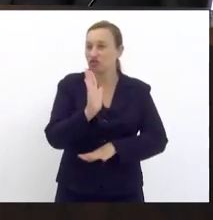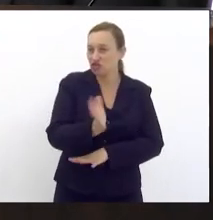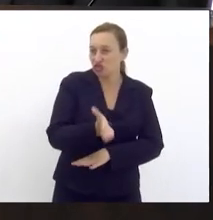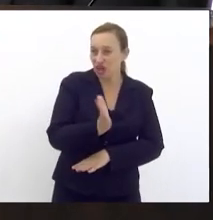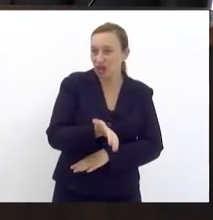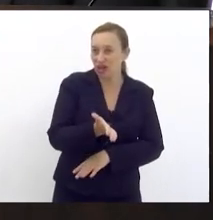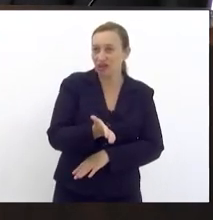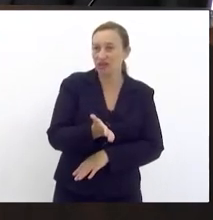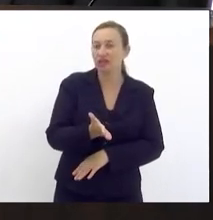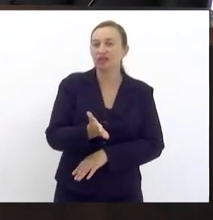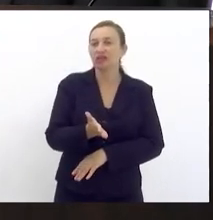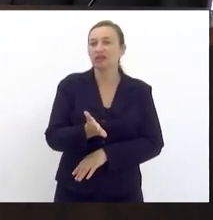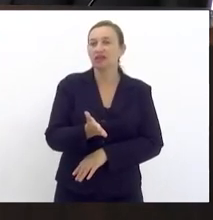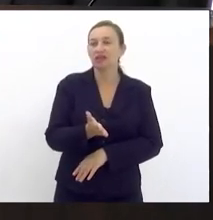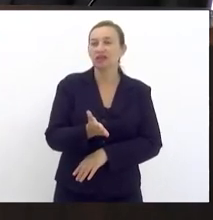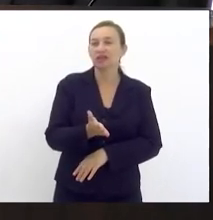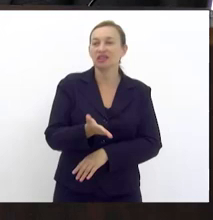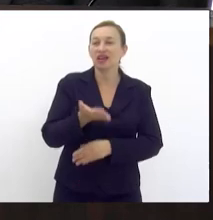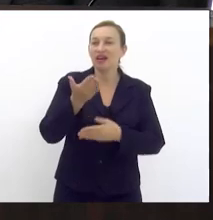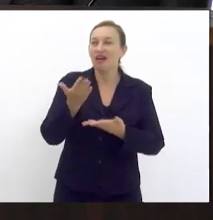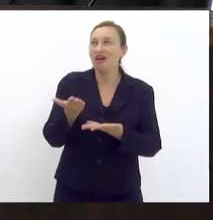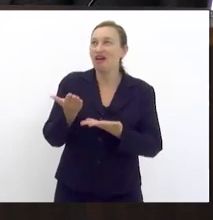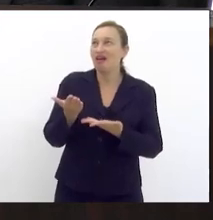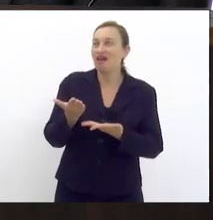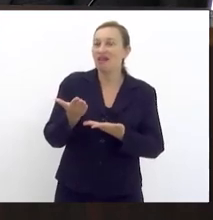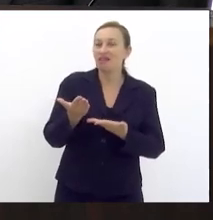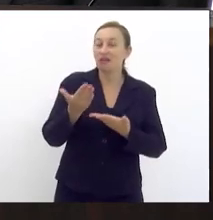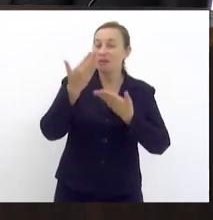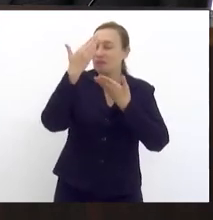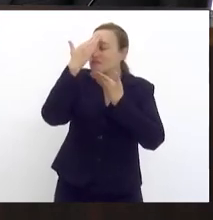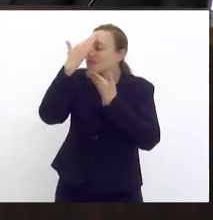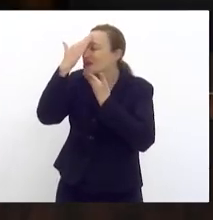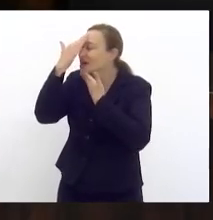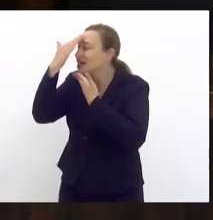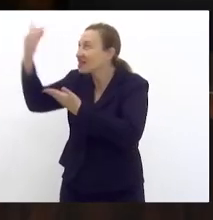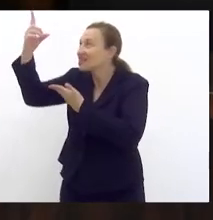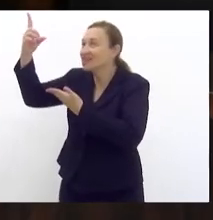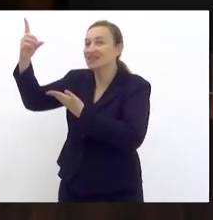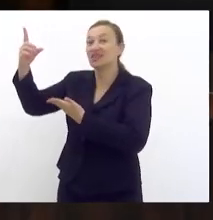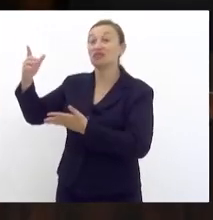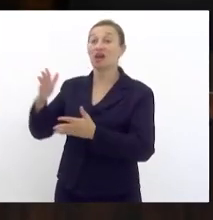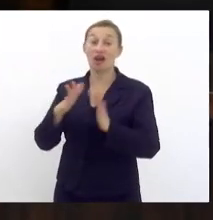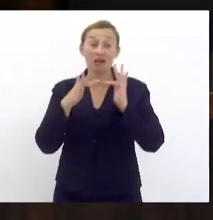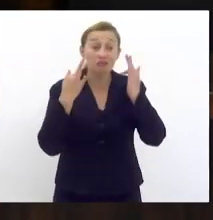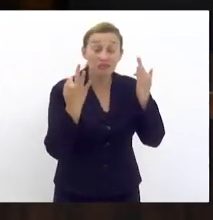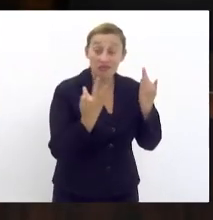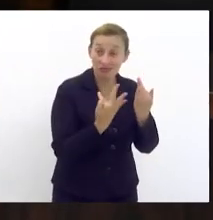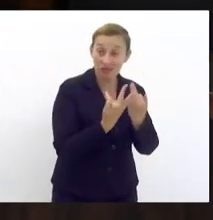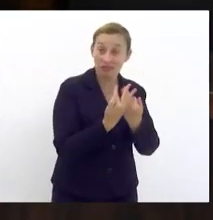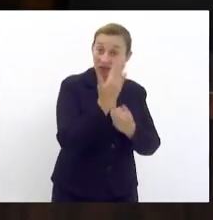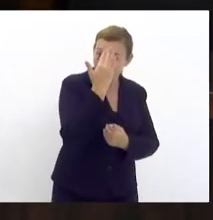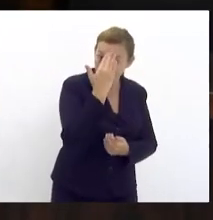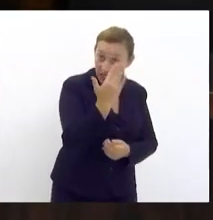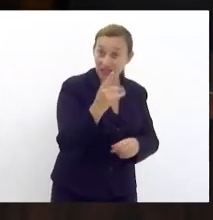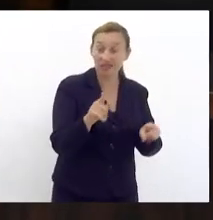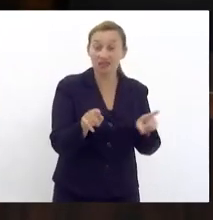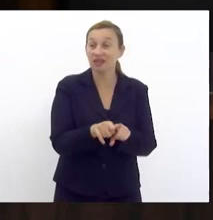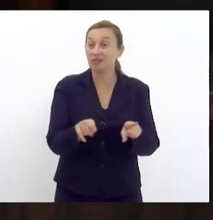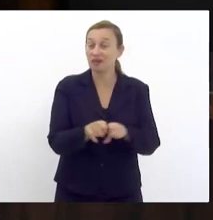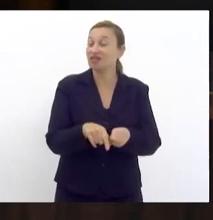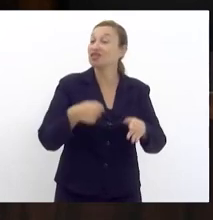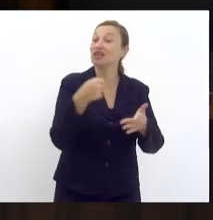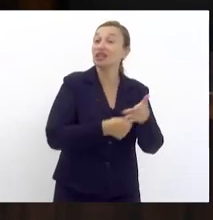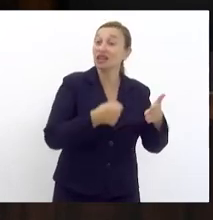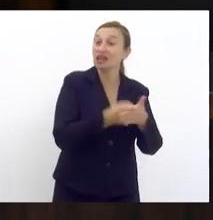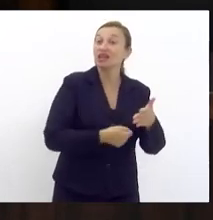mandato, de estar aqui, graças a, primeiro a Deus, a ele e a minha família, a gente está nessa luta aí,